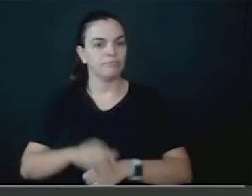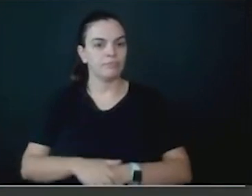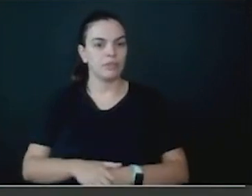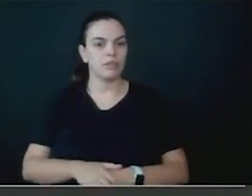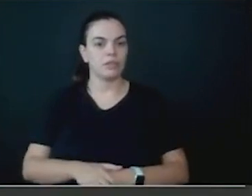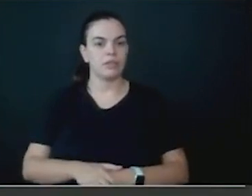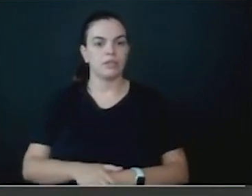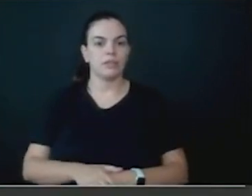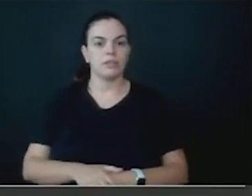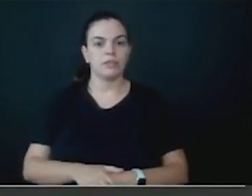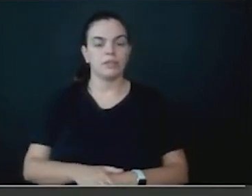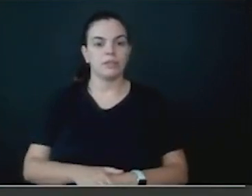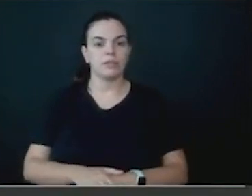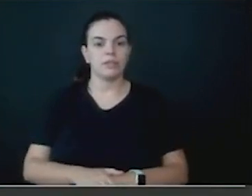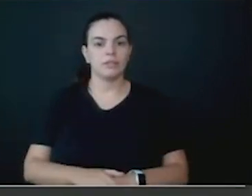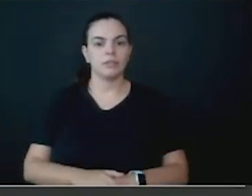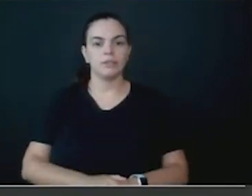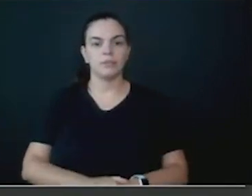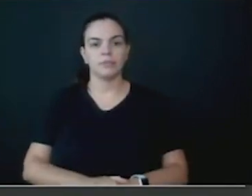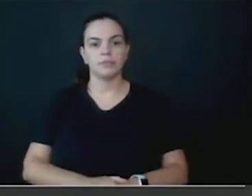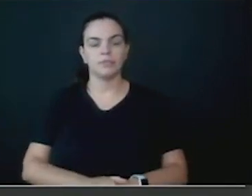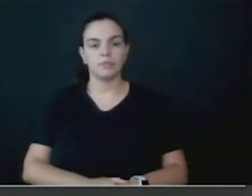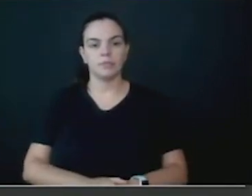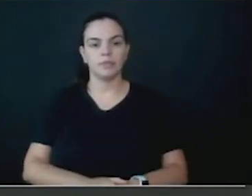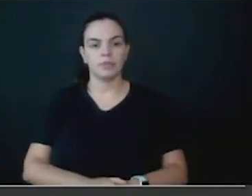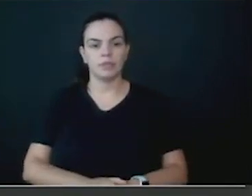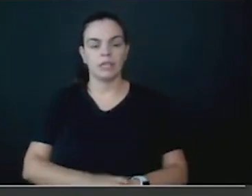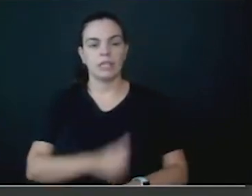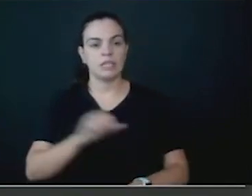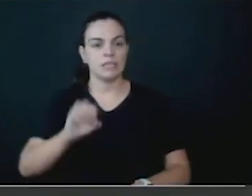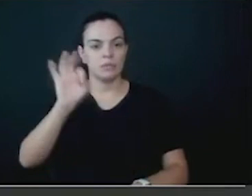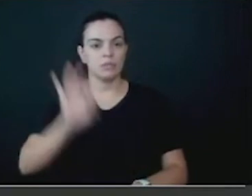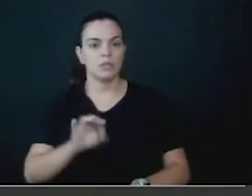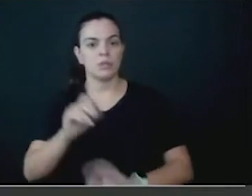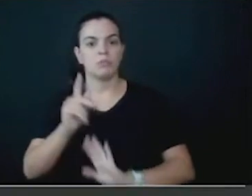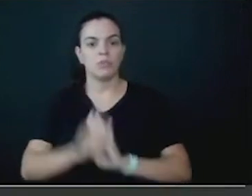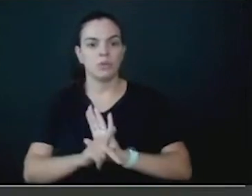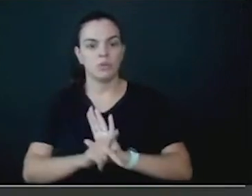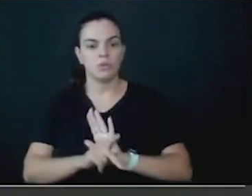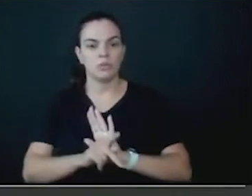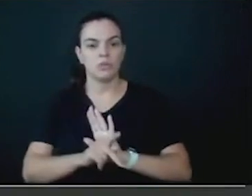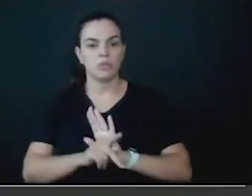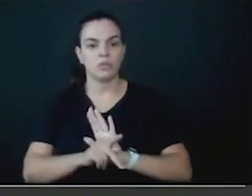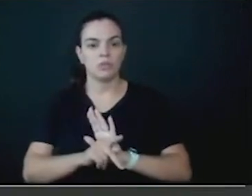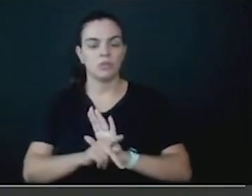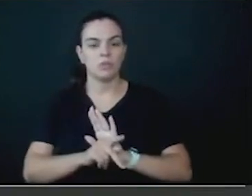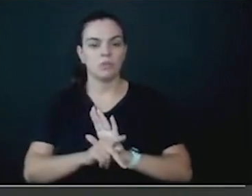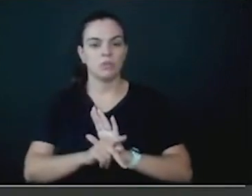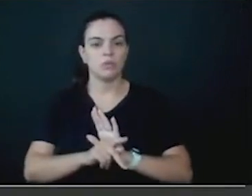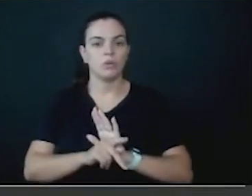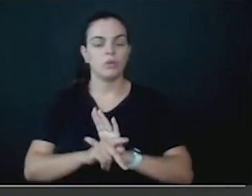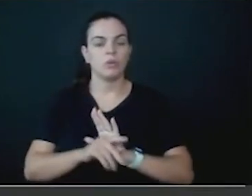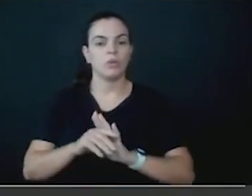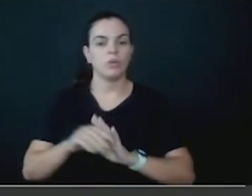com 39. 100% dos projetos executivos de micro, macro e parque no bairro Novo da Caximba. A